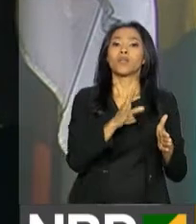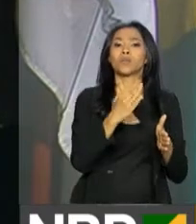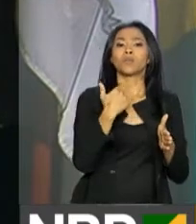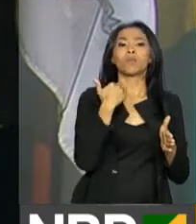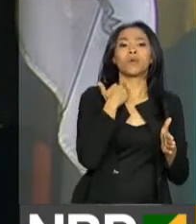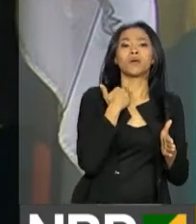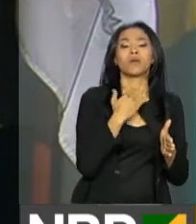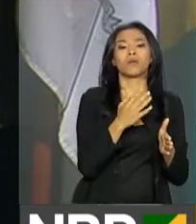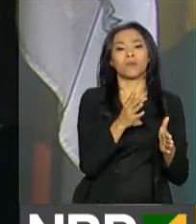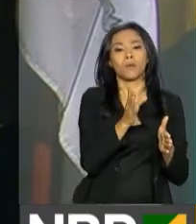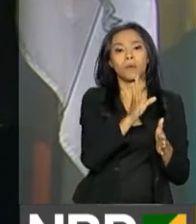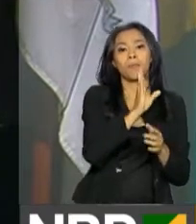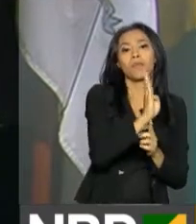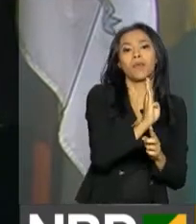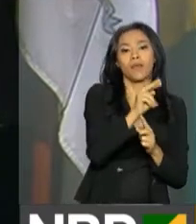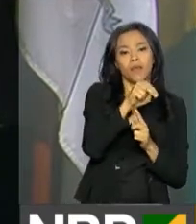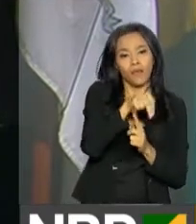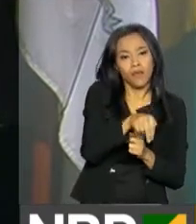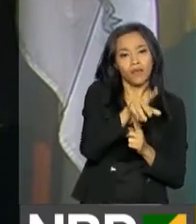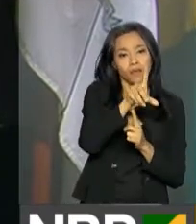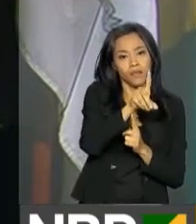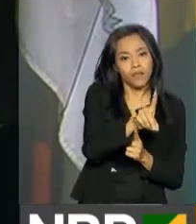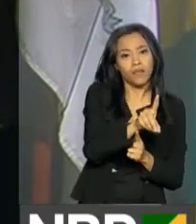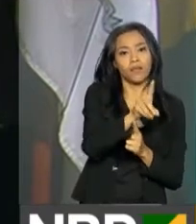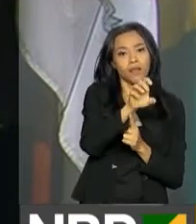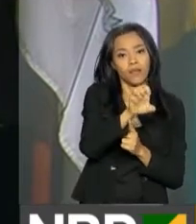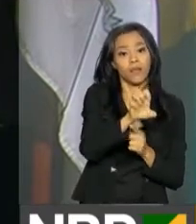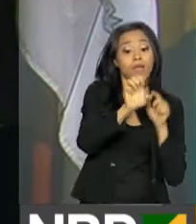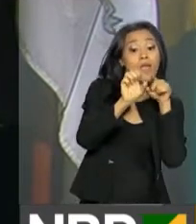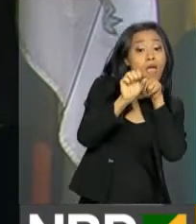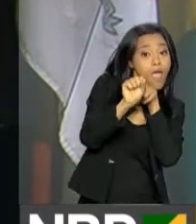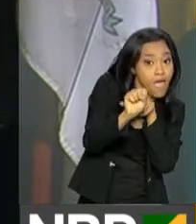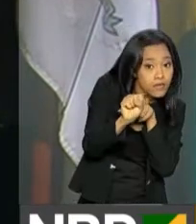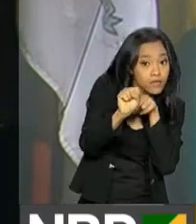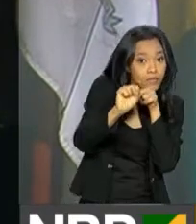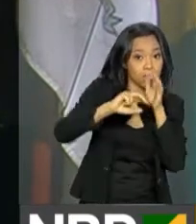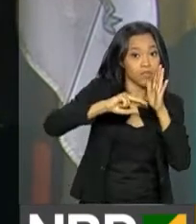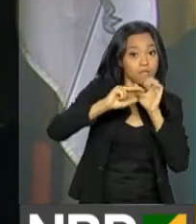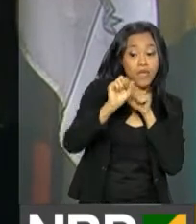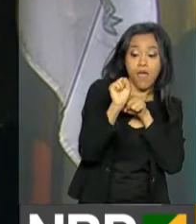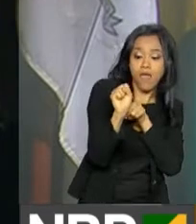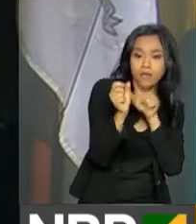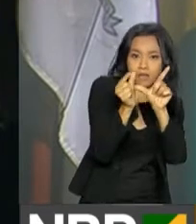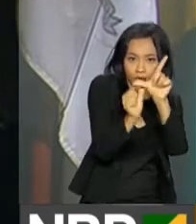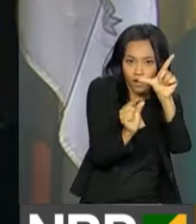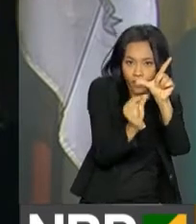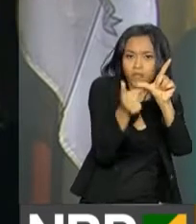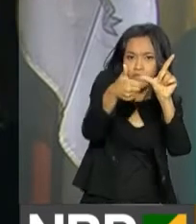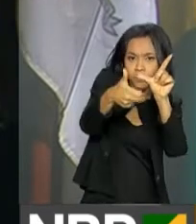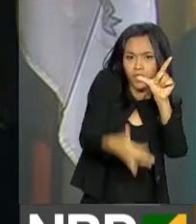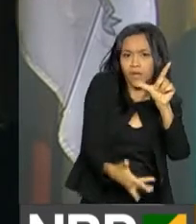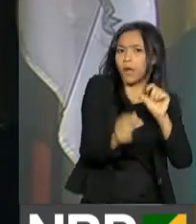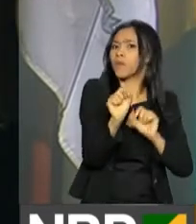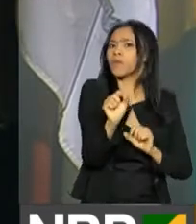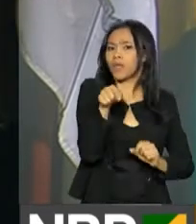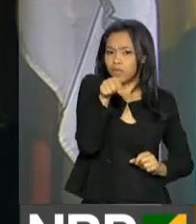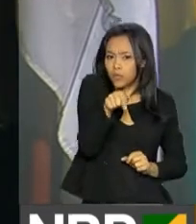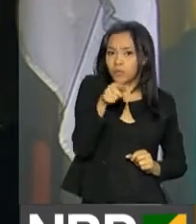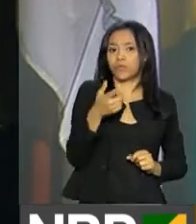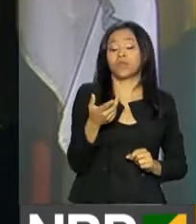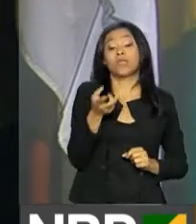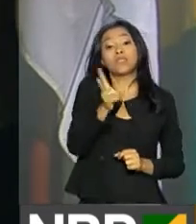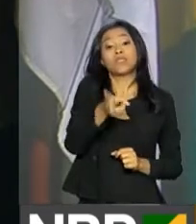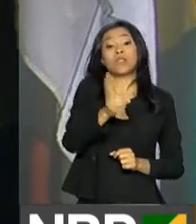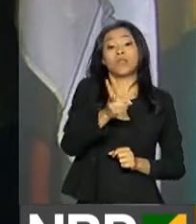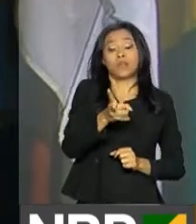interessante os bancos públicos na minha concepção e da concepção de todos penso eu sempre deve ter